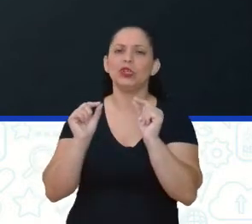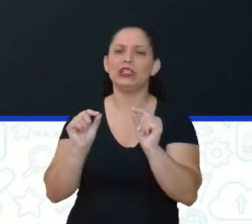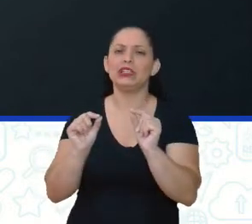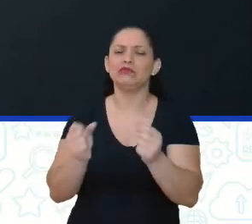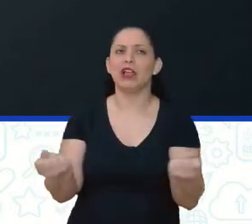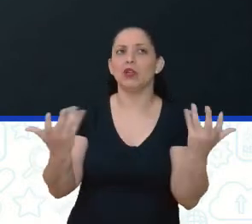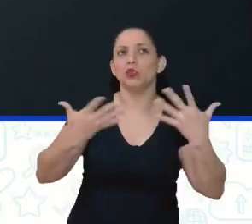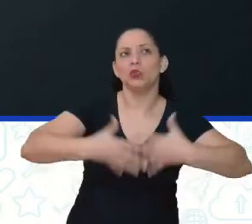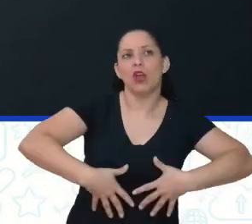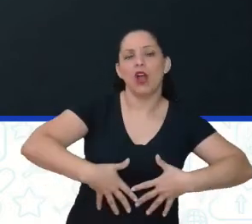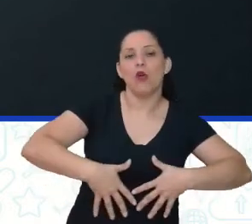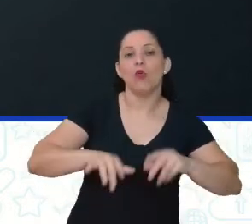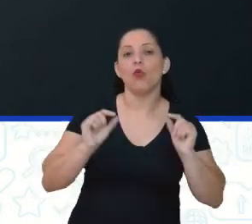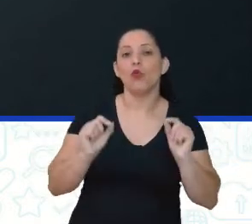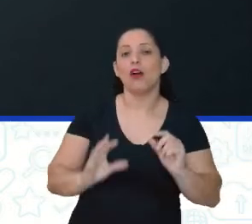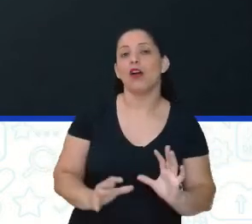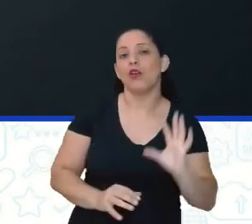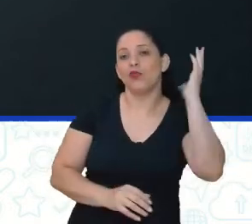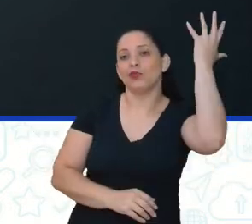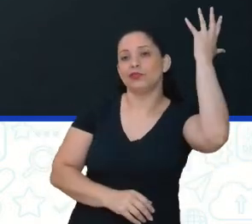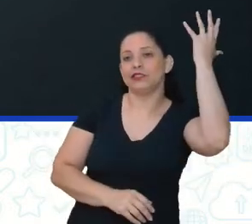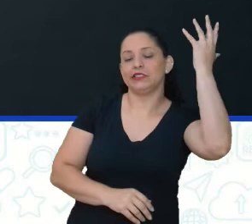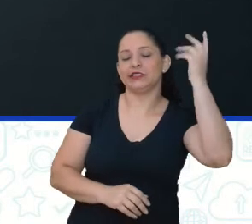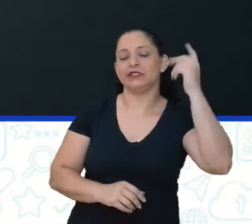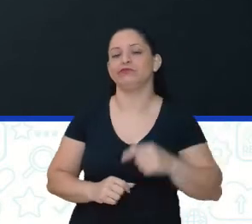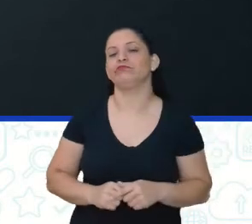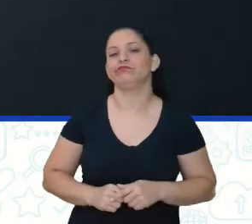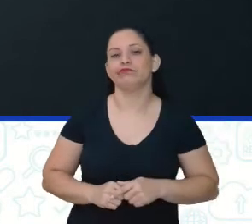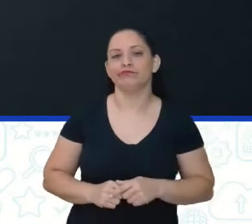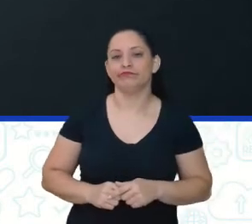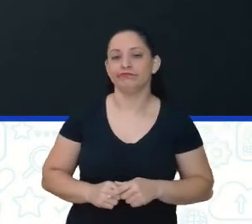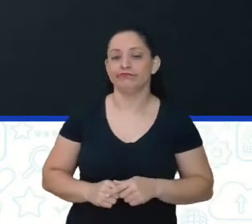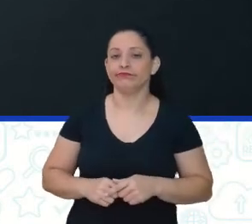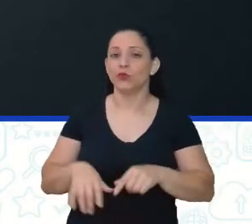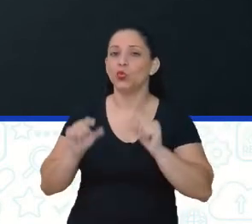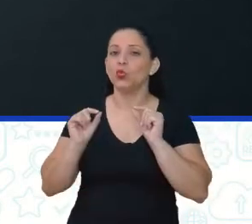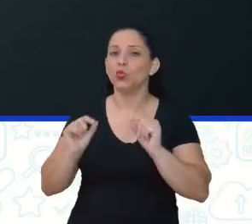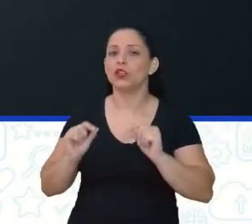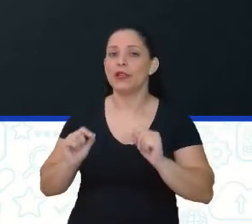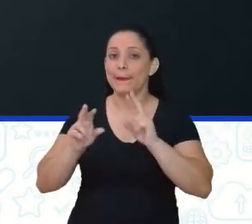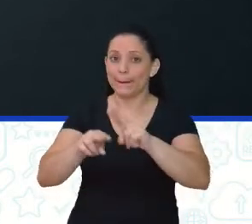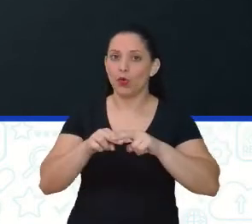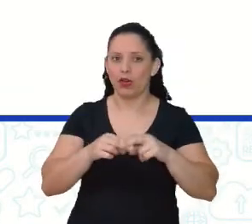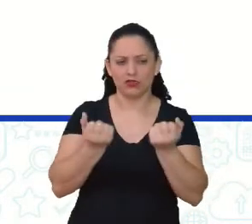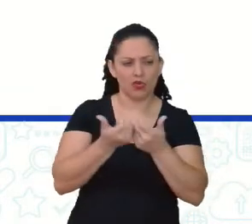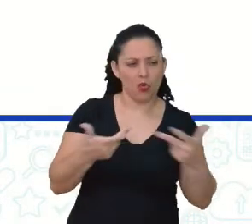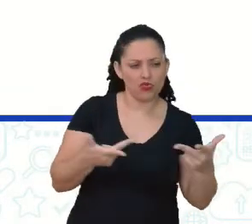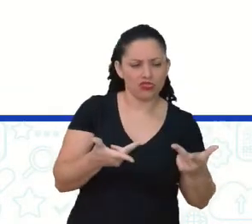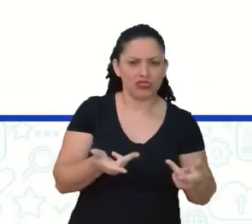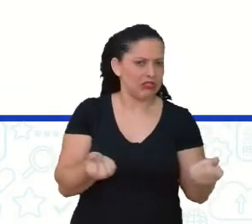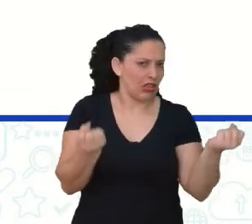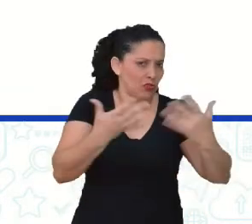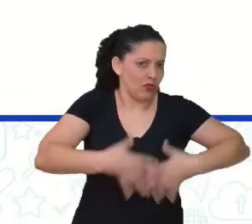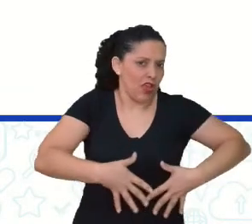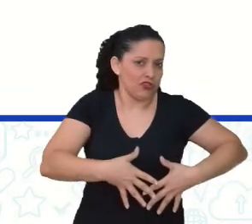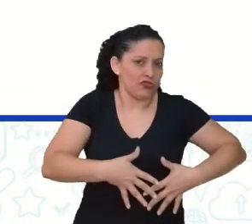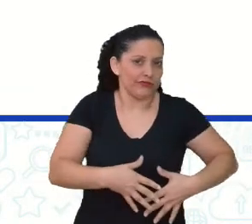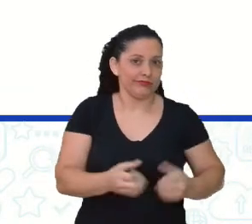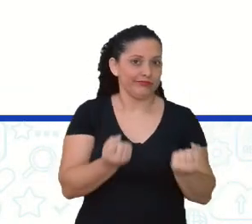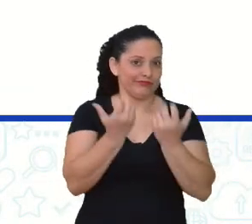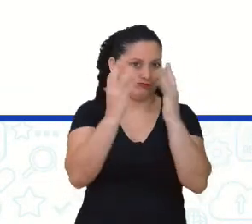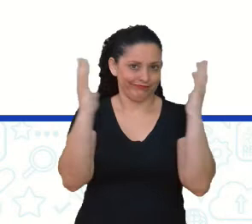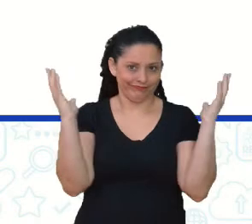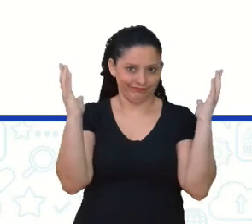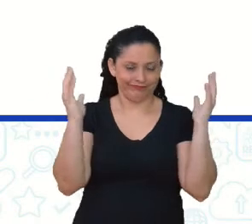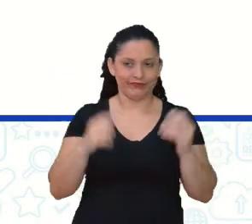desastres naturais que vieram aí por consequência dos fenômenos naturais que ocorrem na Terra, né? Então, a gente tem